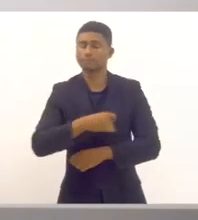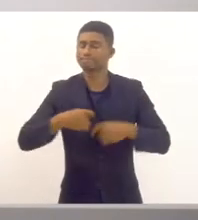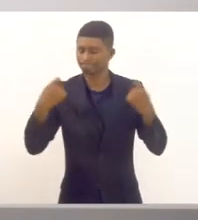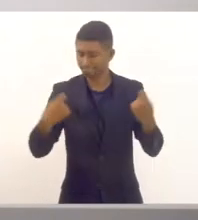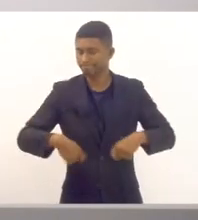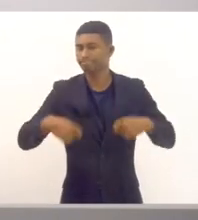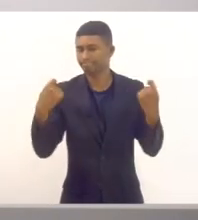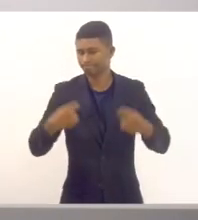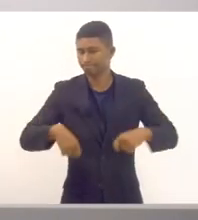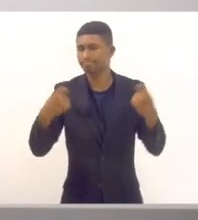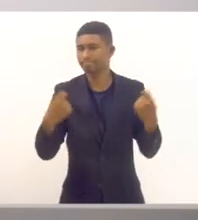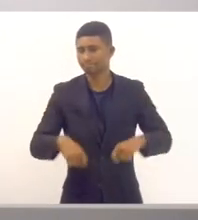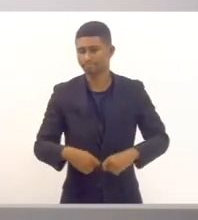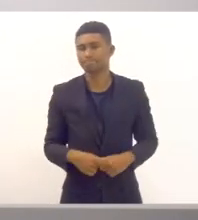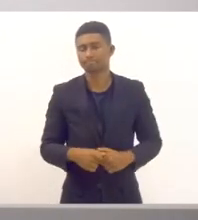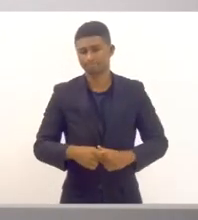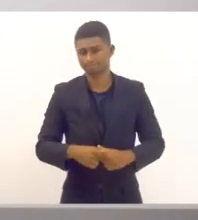merecemos